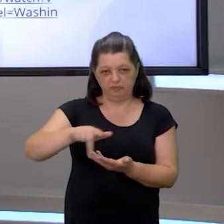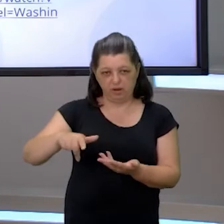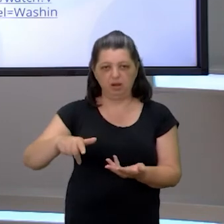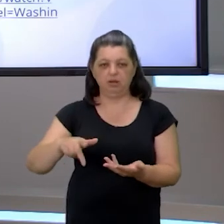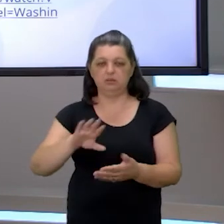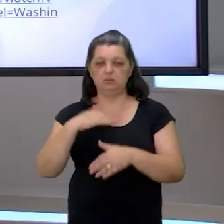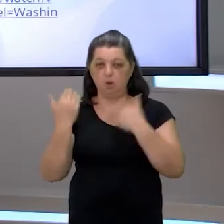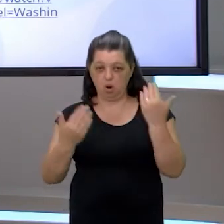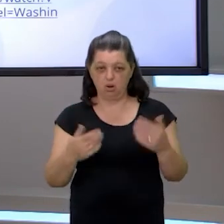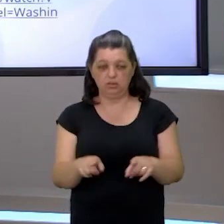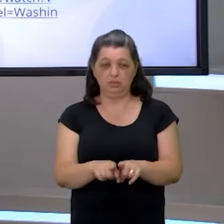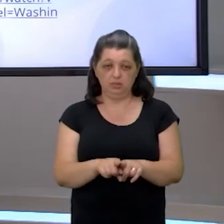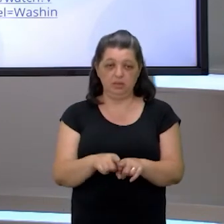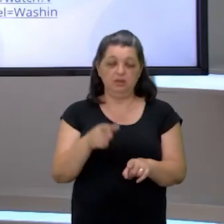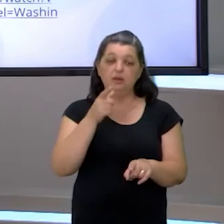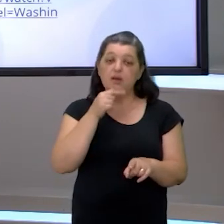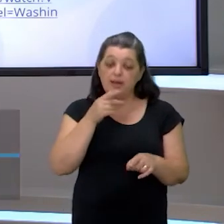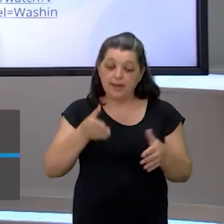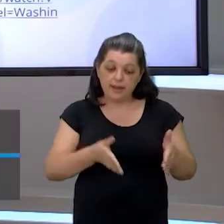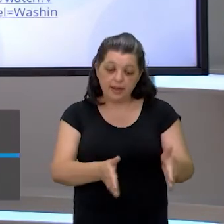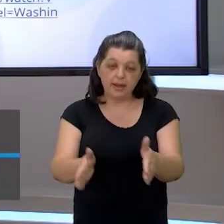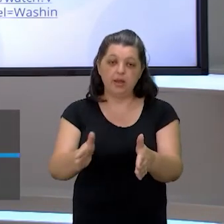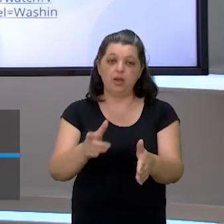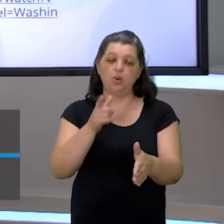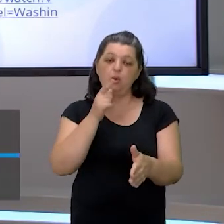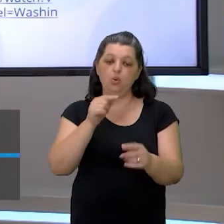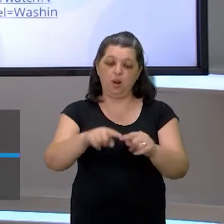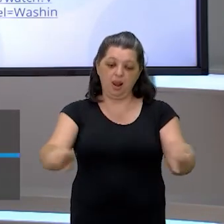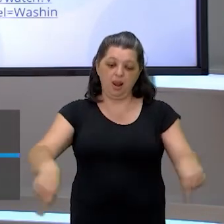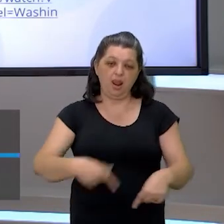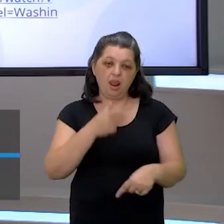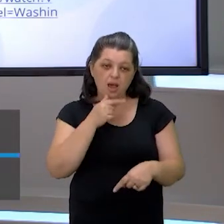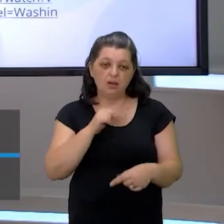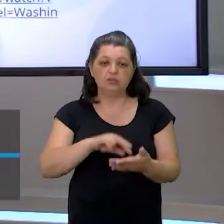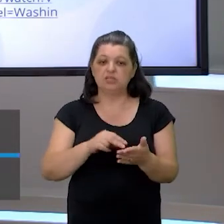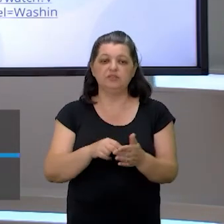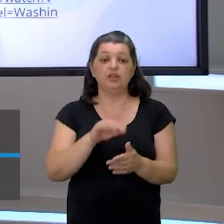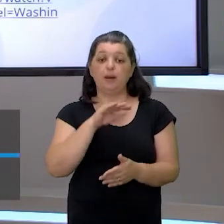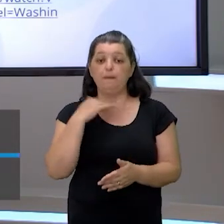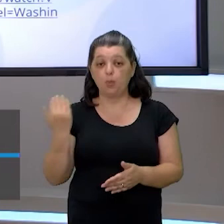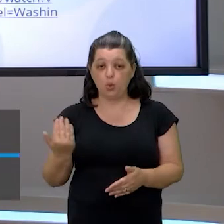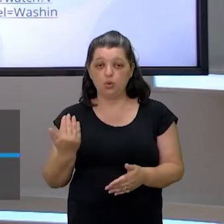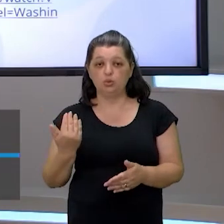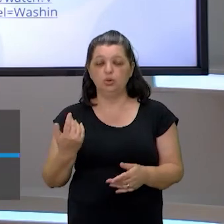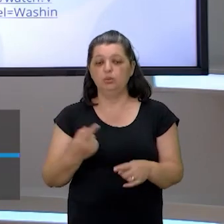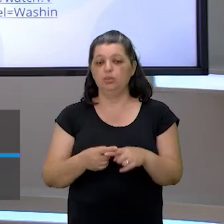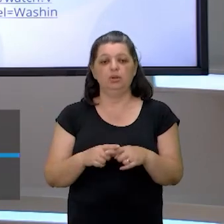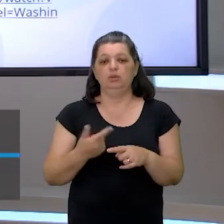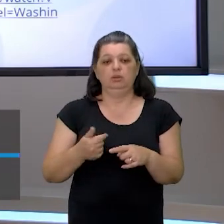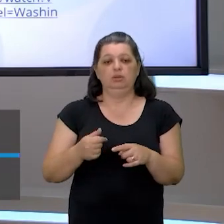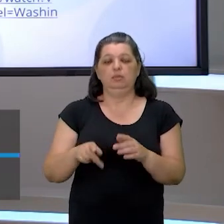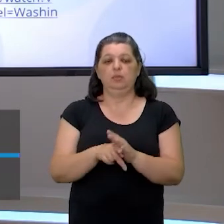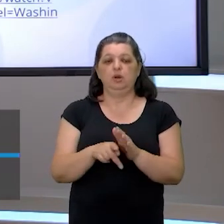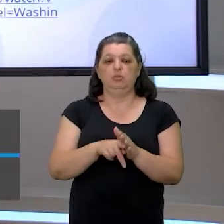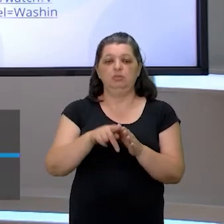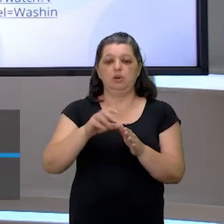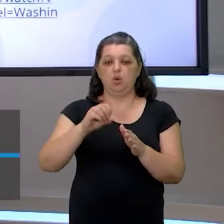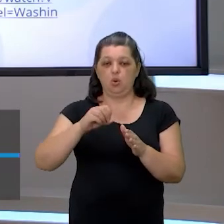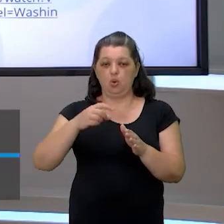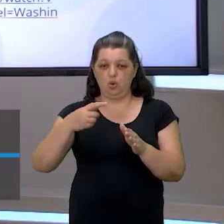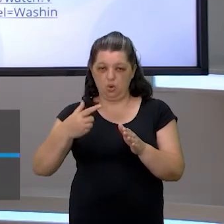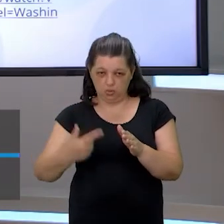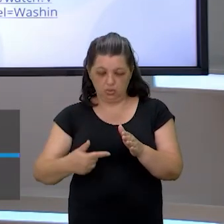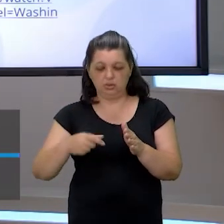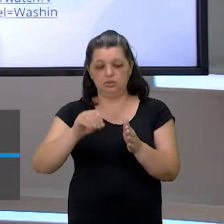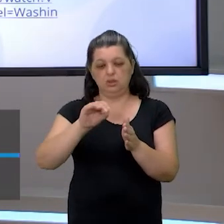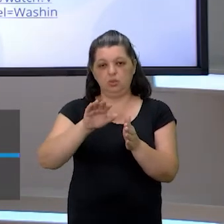diz até que o rio, o lago, enfim, ele ficou morto, né? Porque você tem aí os baixos níveis de oxigênio.